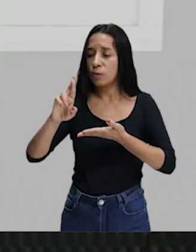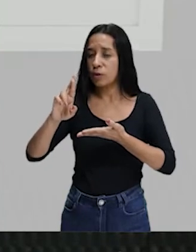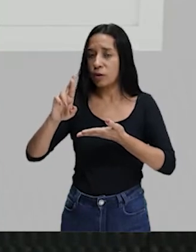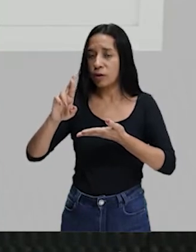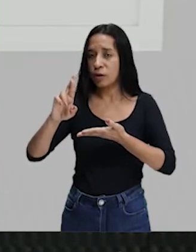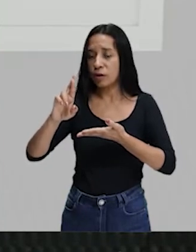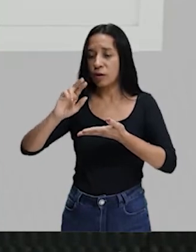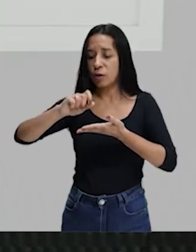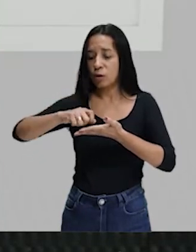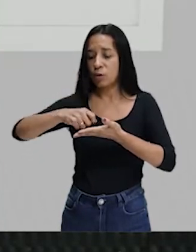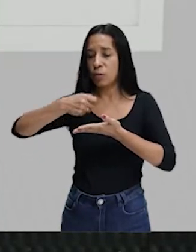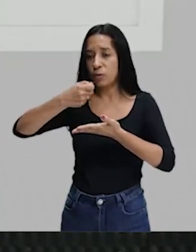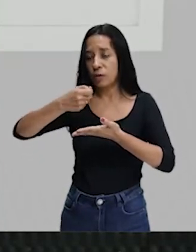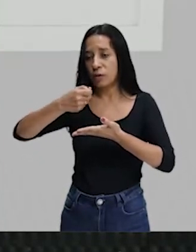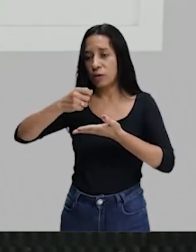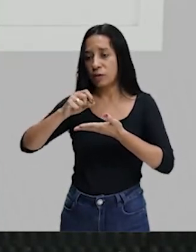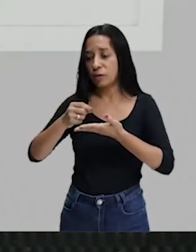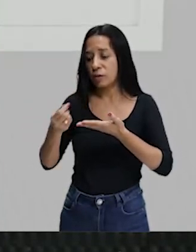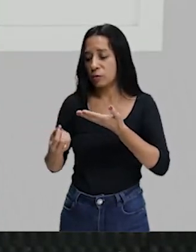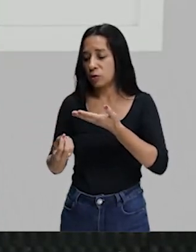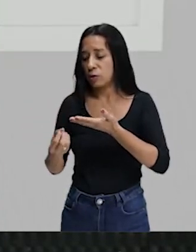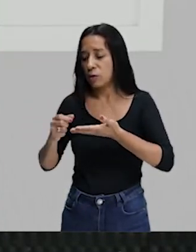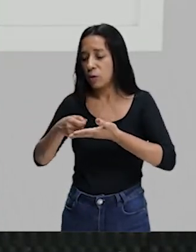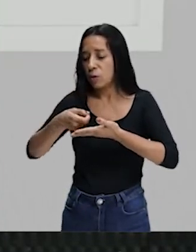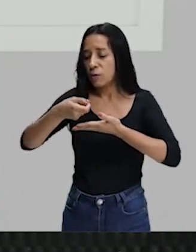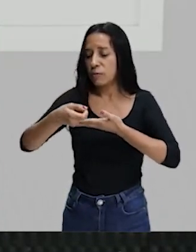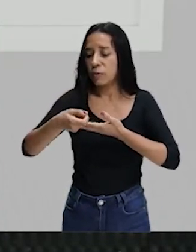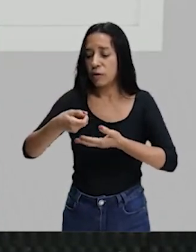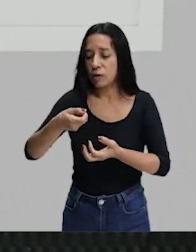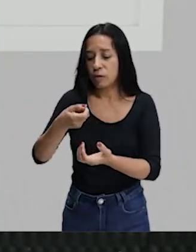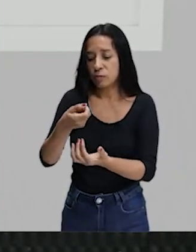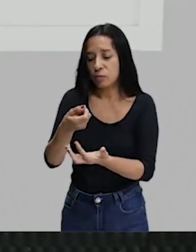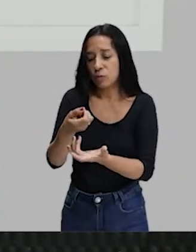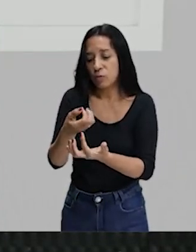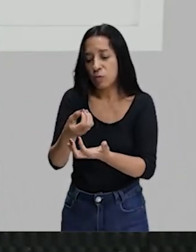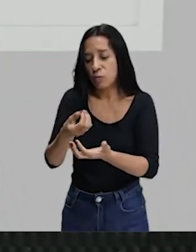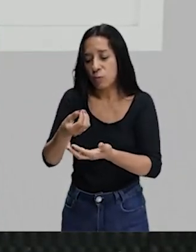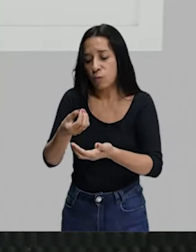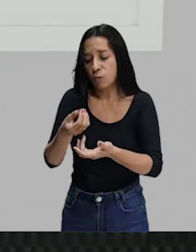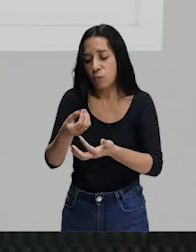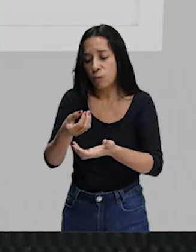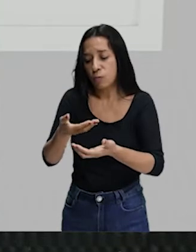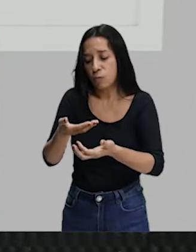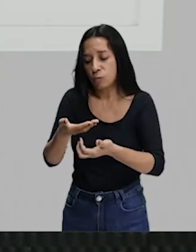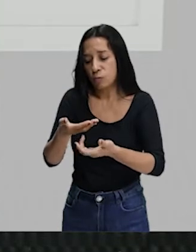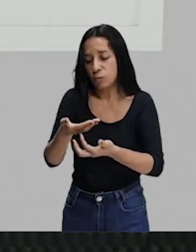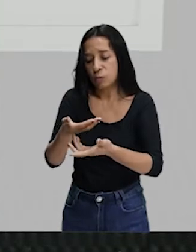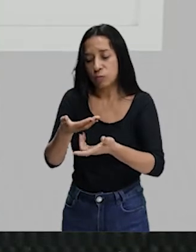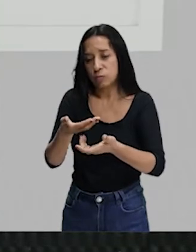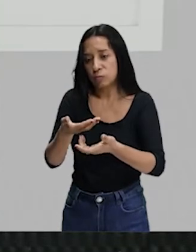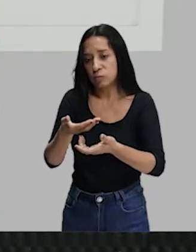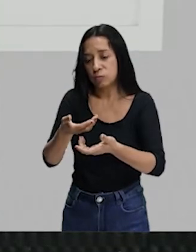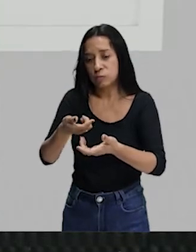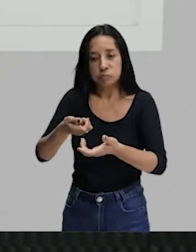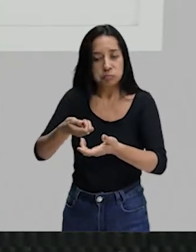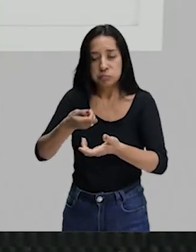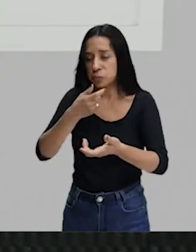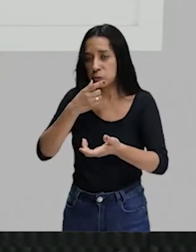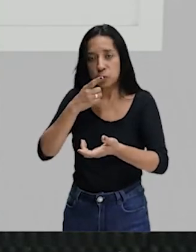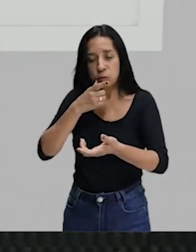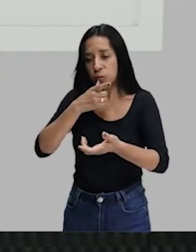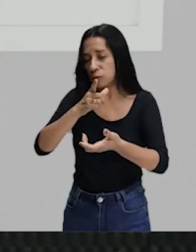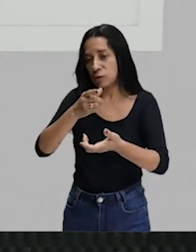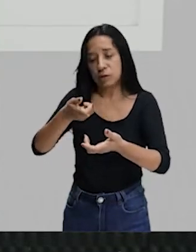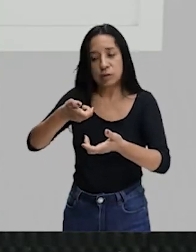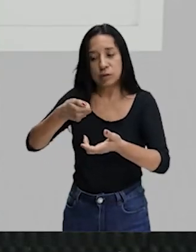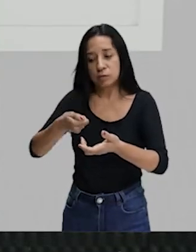fogo e segurar na outra extremidade, pode ser uma barra de ferro, você vai perceber que depois de um tempo você não vai mais conseguir segurar na